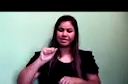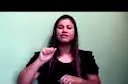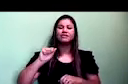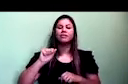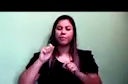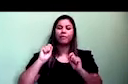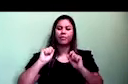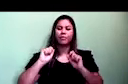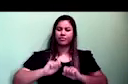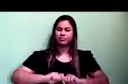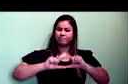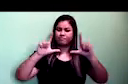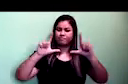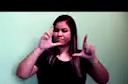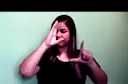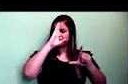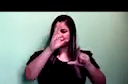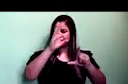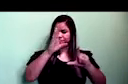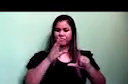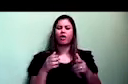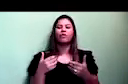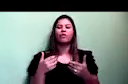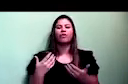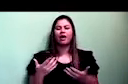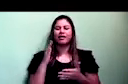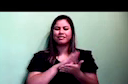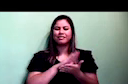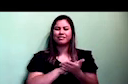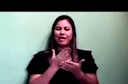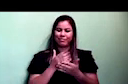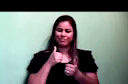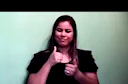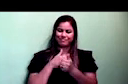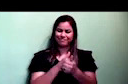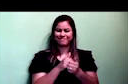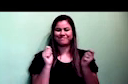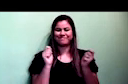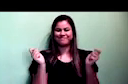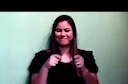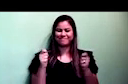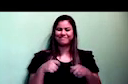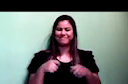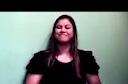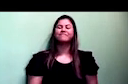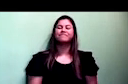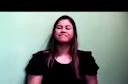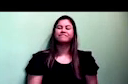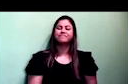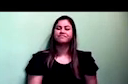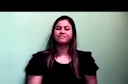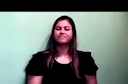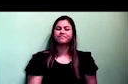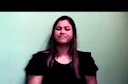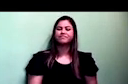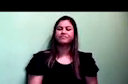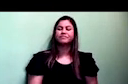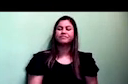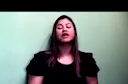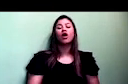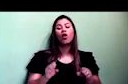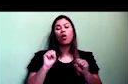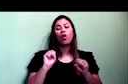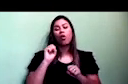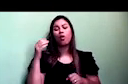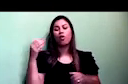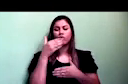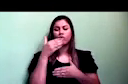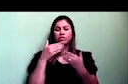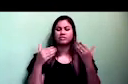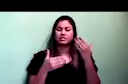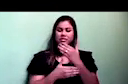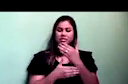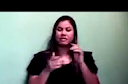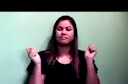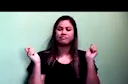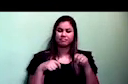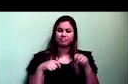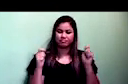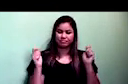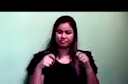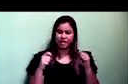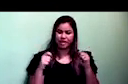aqui também, ou a apresentação também. Não, voltou.